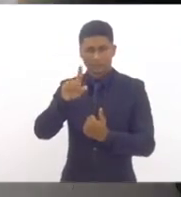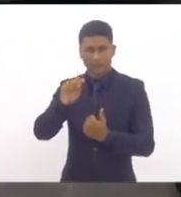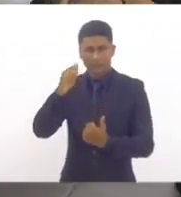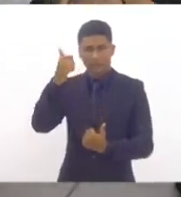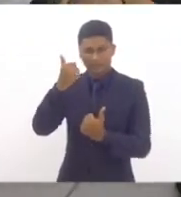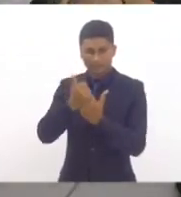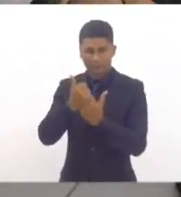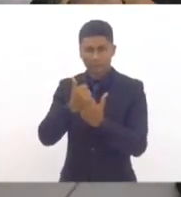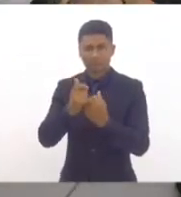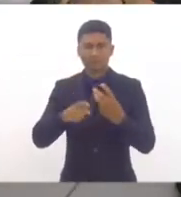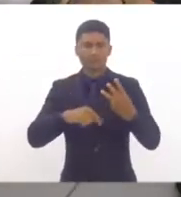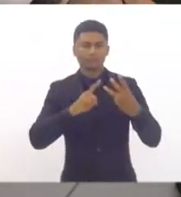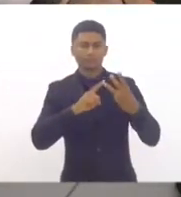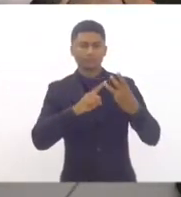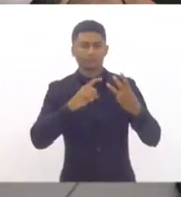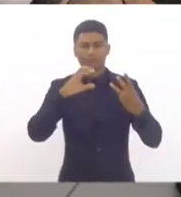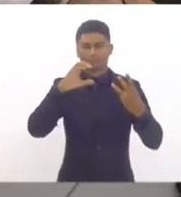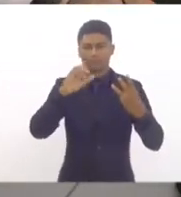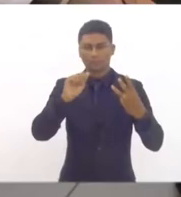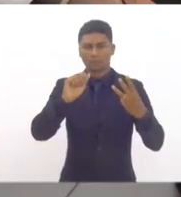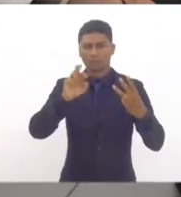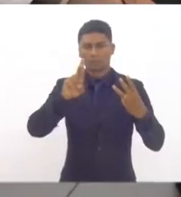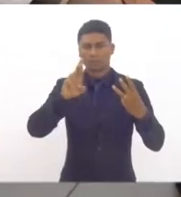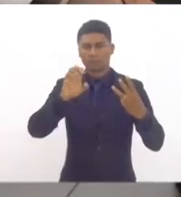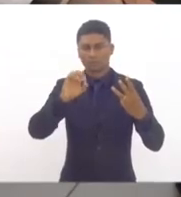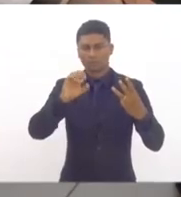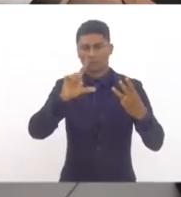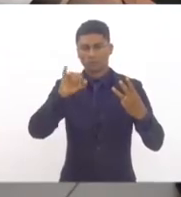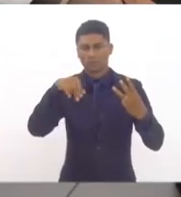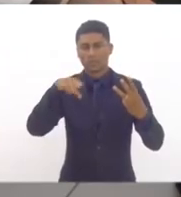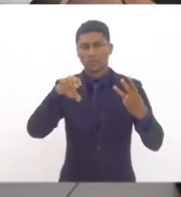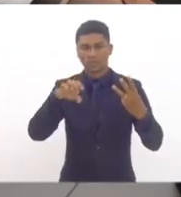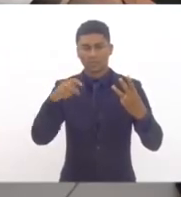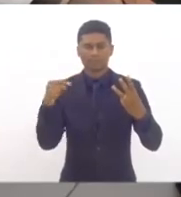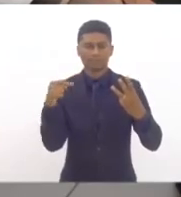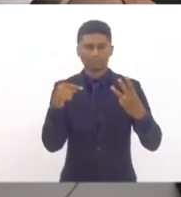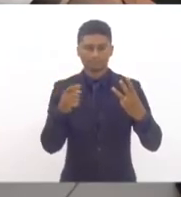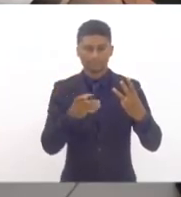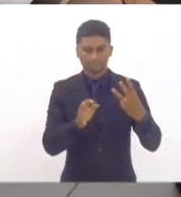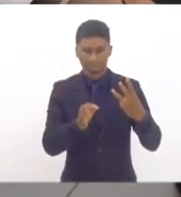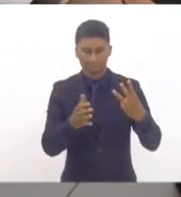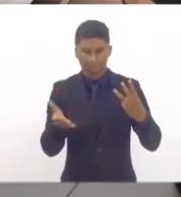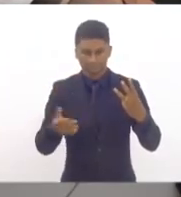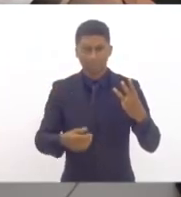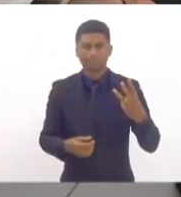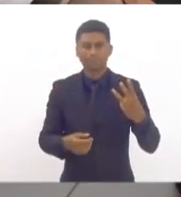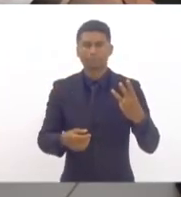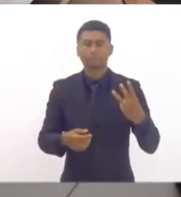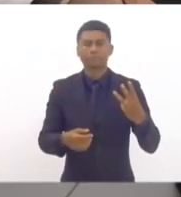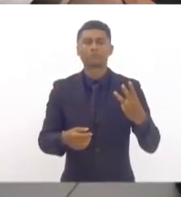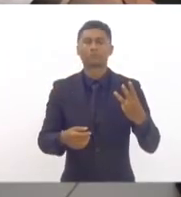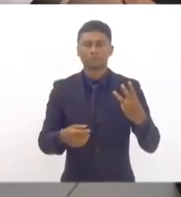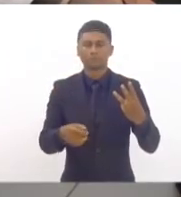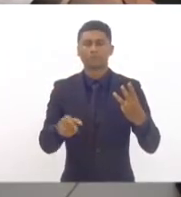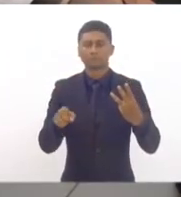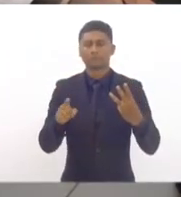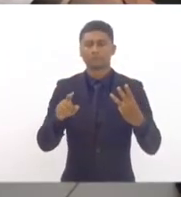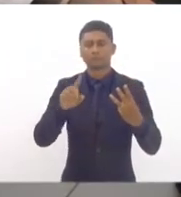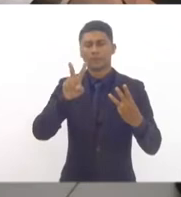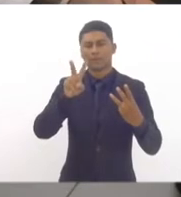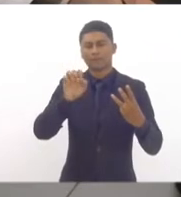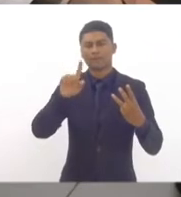vai para Caroline Cunha, Faria Cunha, não é isso? Que também concorre aqui na reserva de vaga